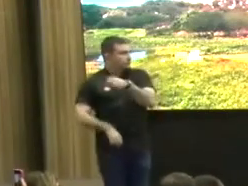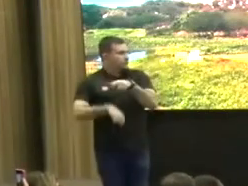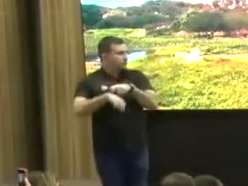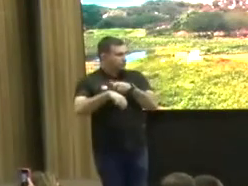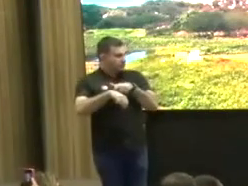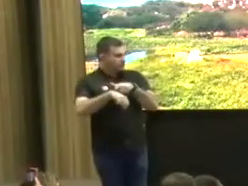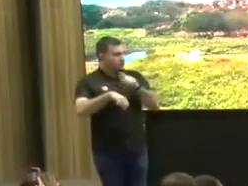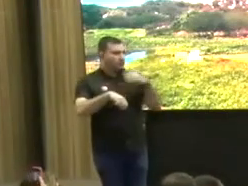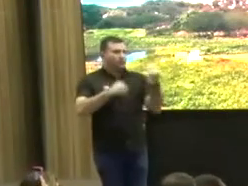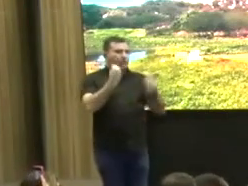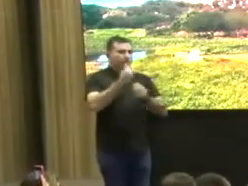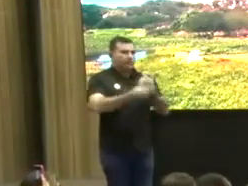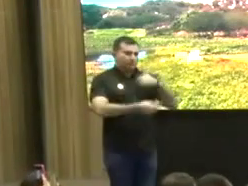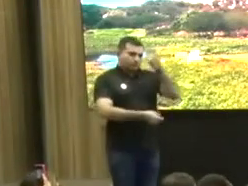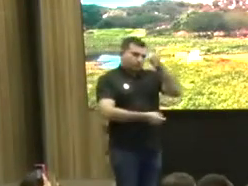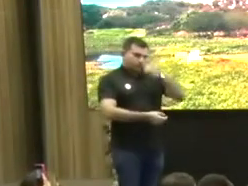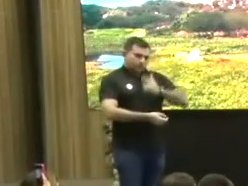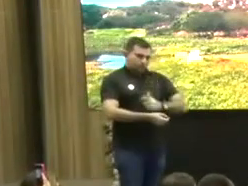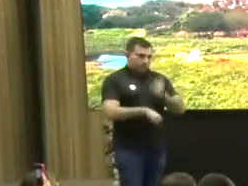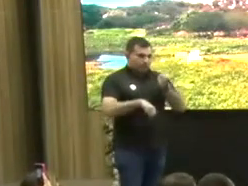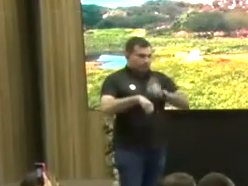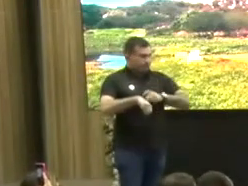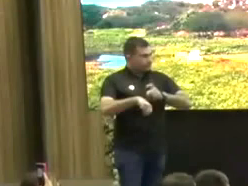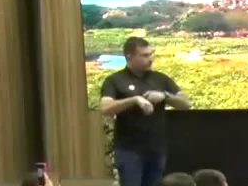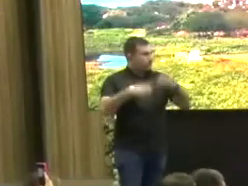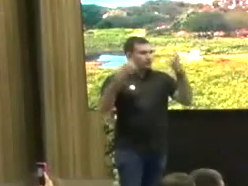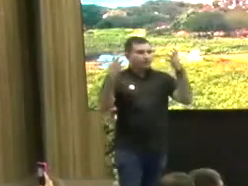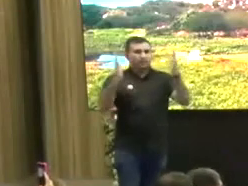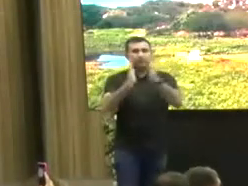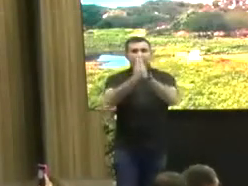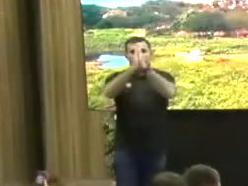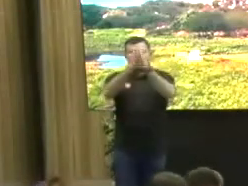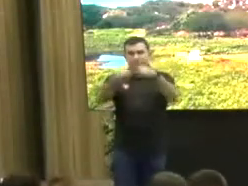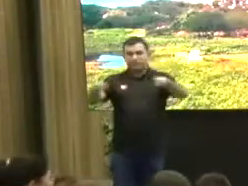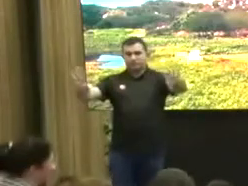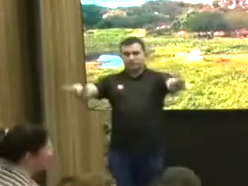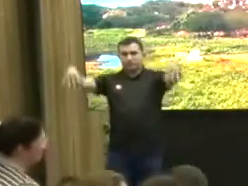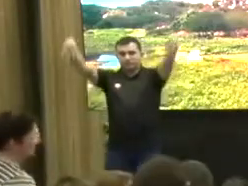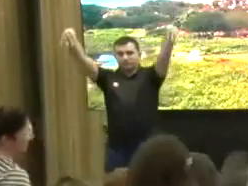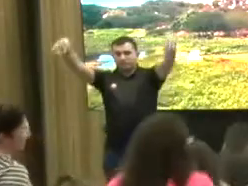do ser. Portanto, eu gostaria que todos ficassem em pé.